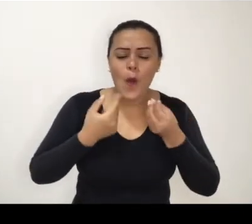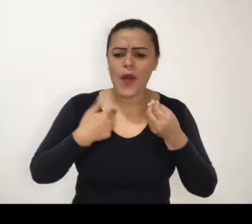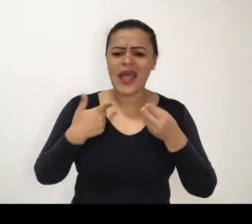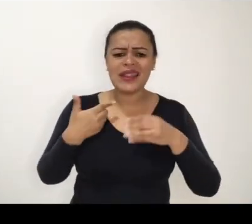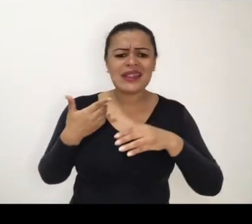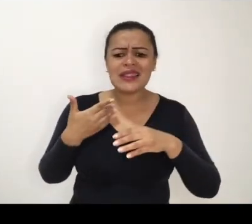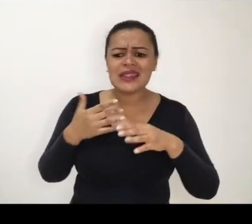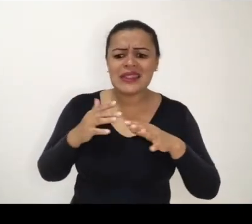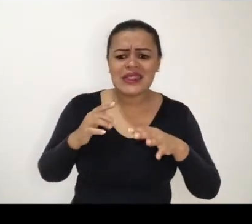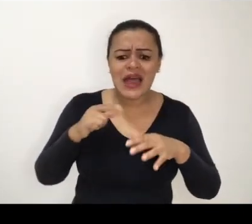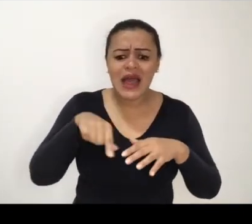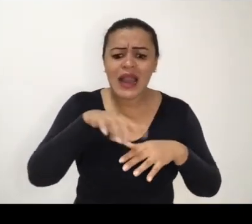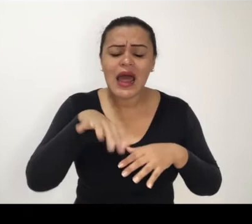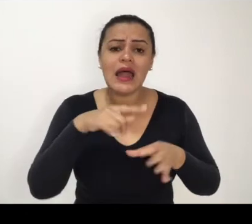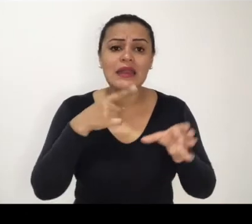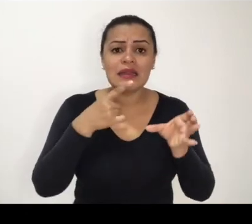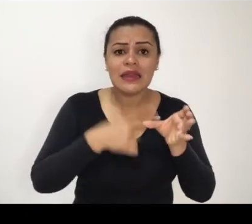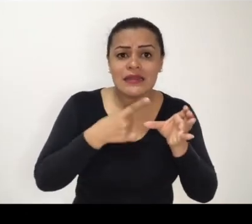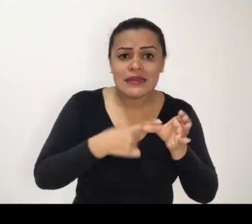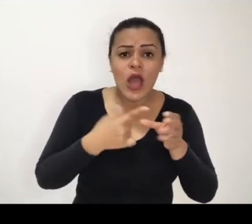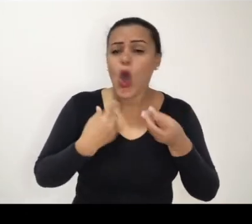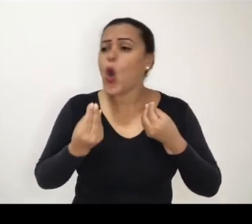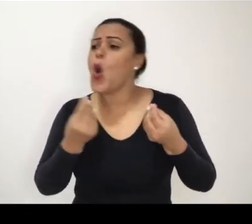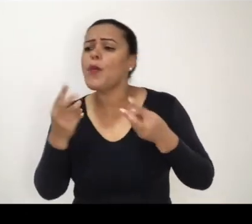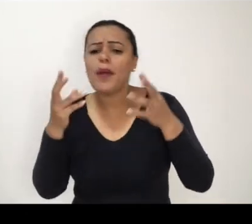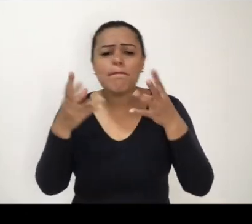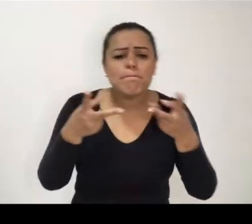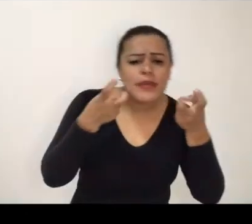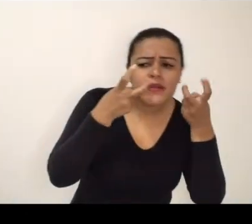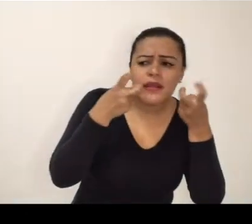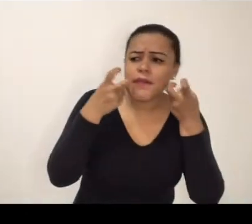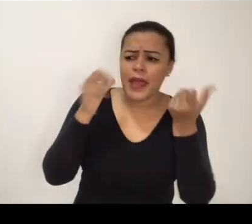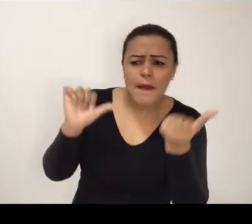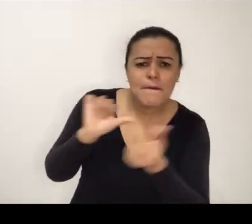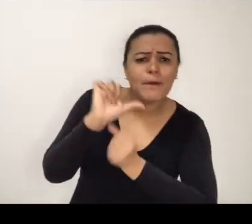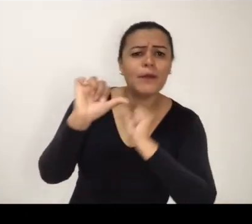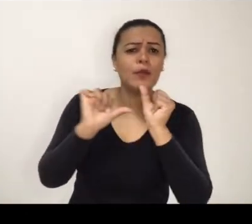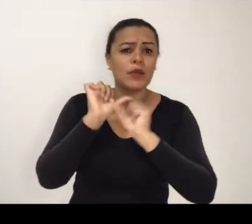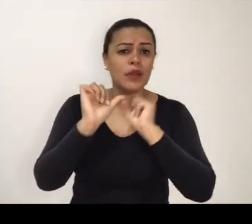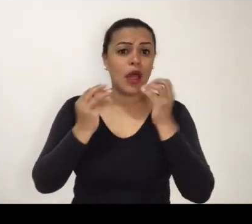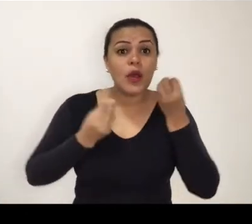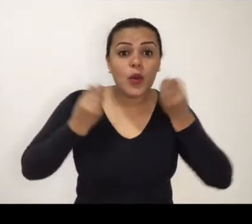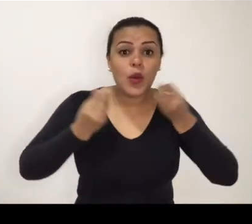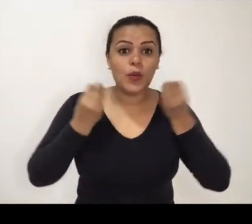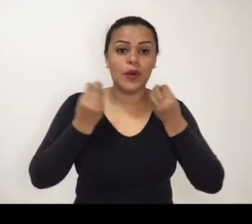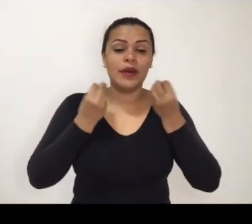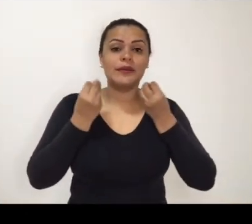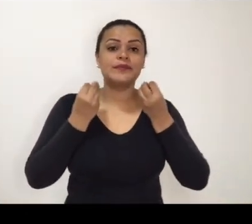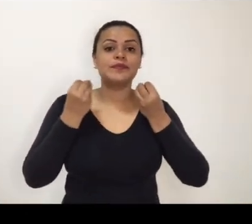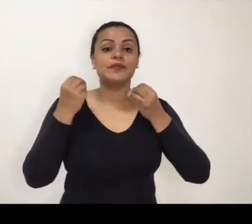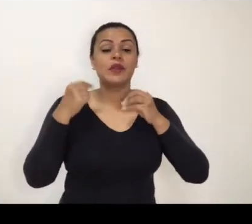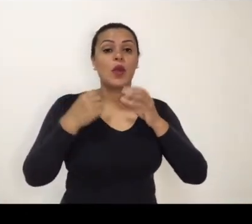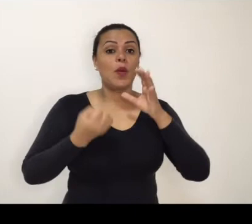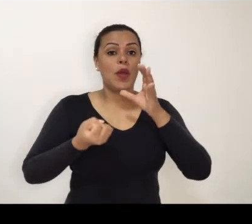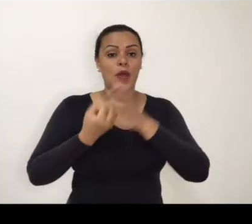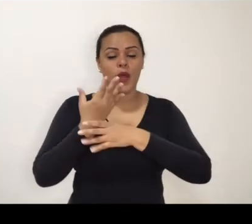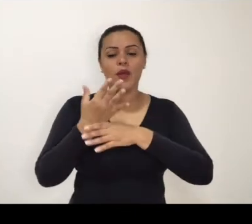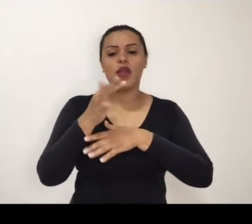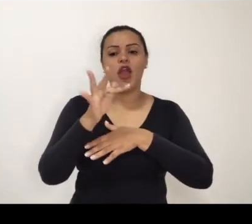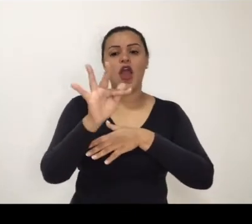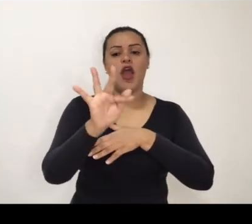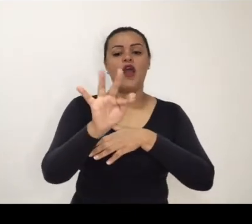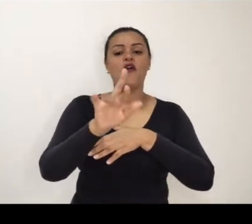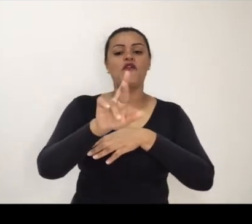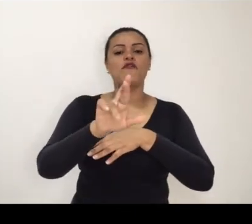como é subverter algumas lógicas, né? Nesse meio tempo, eu crio o espetáculo Frágil, ou essa dança 30